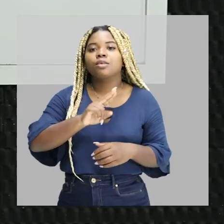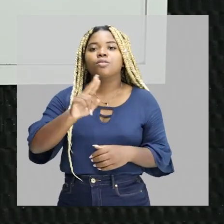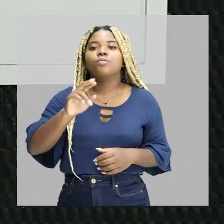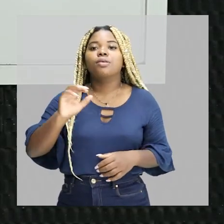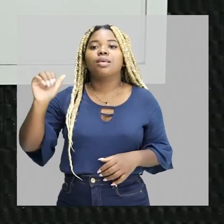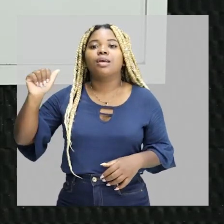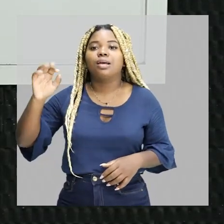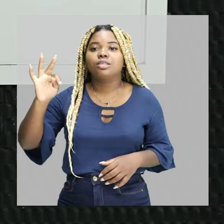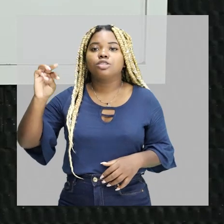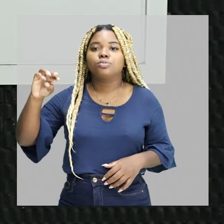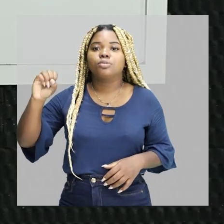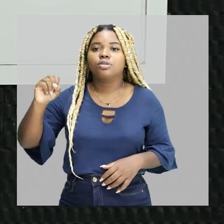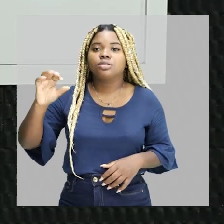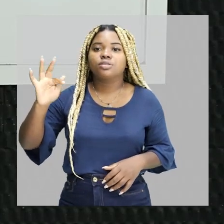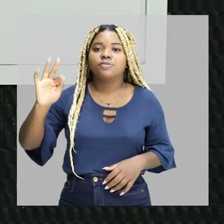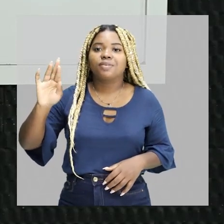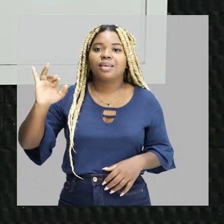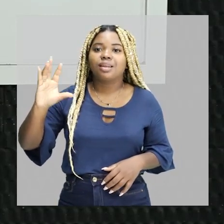externa,